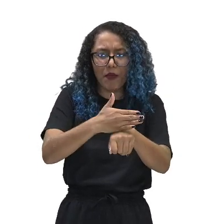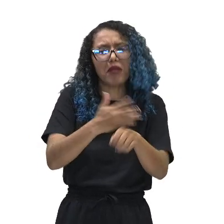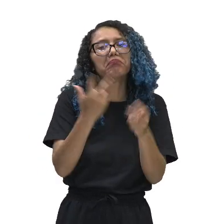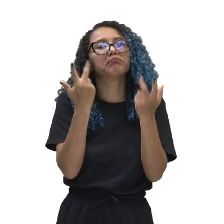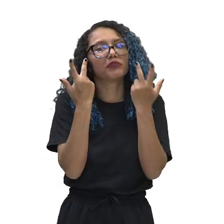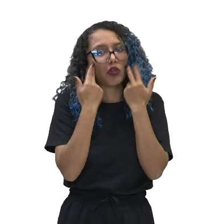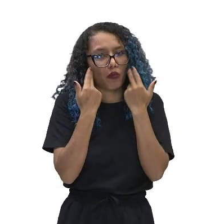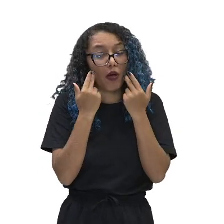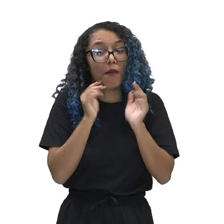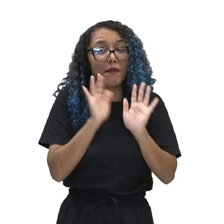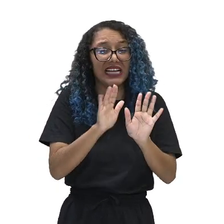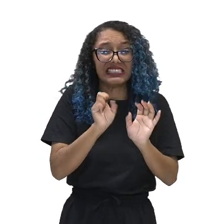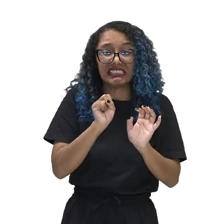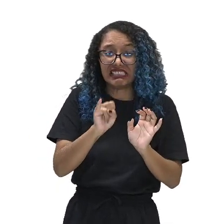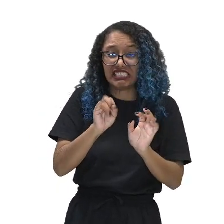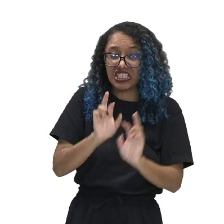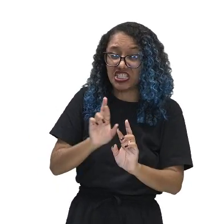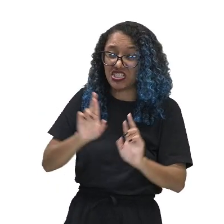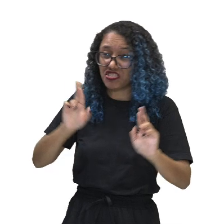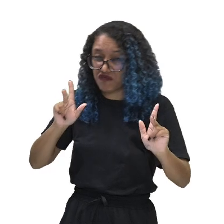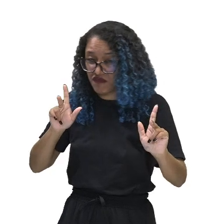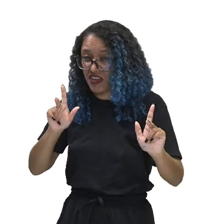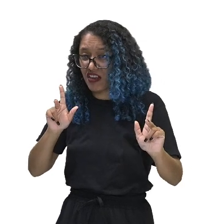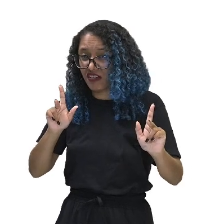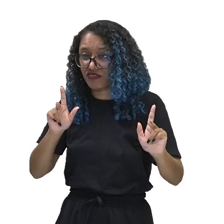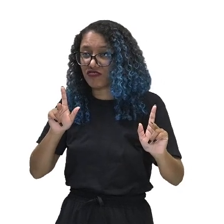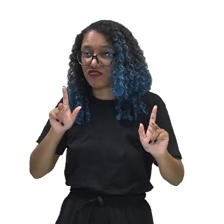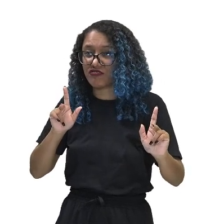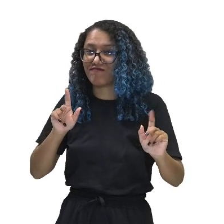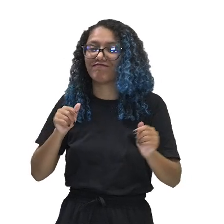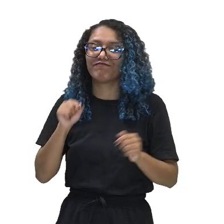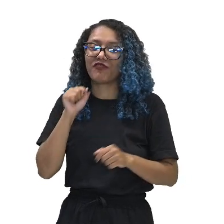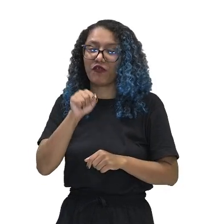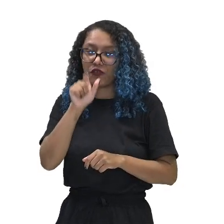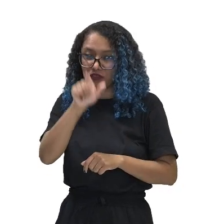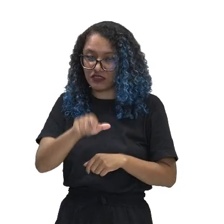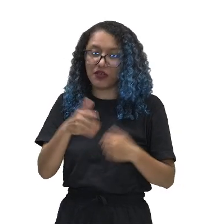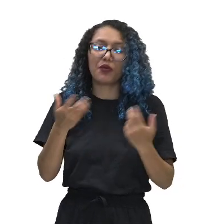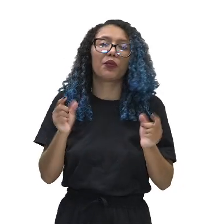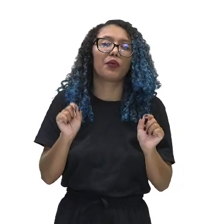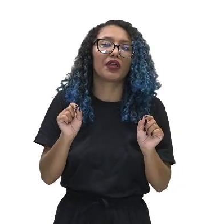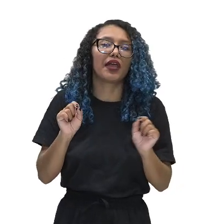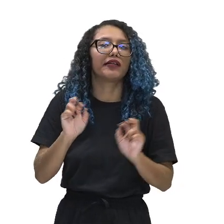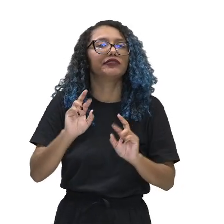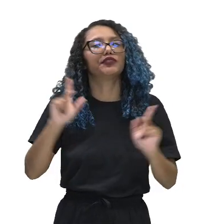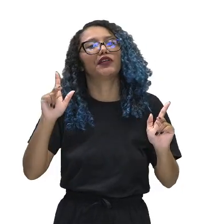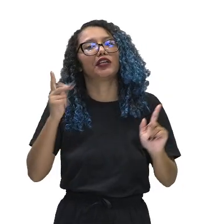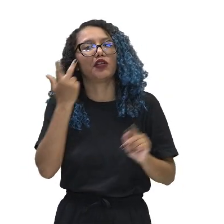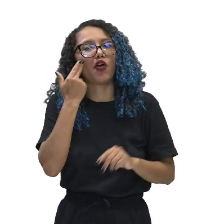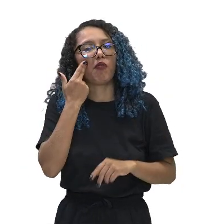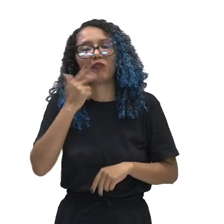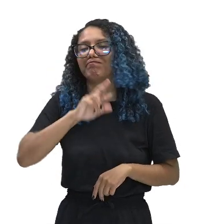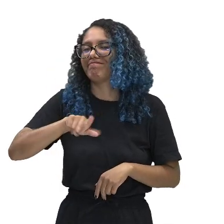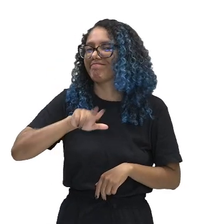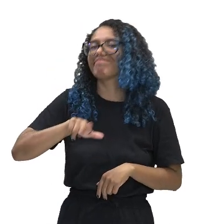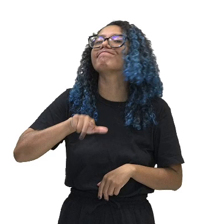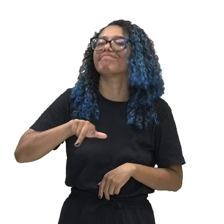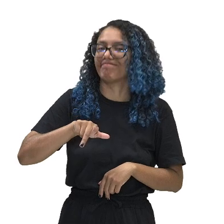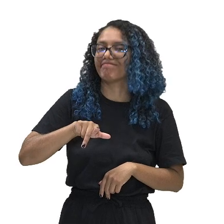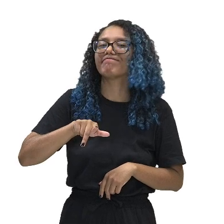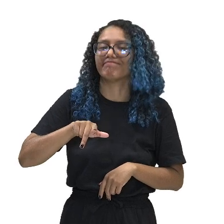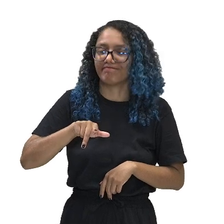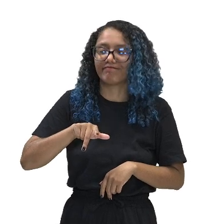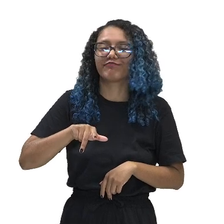Mas, se fizer de forma diferente, você vai ser considerado anormal. Isso mesmo,